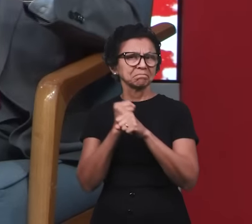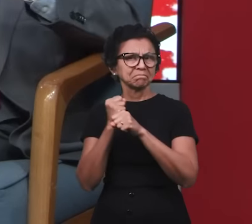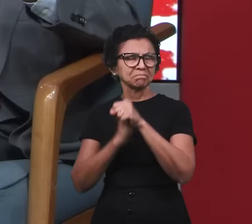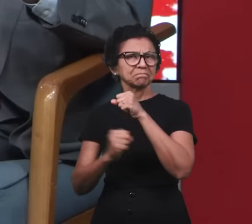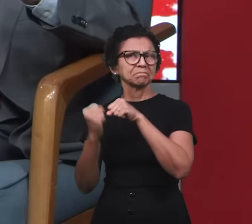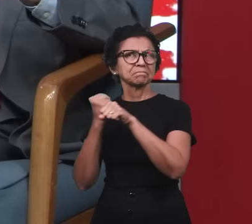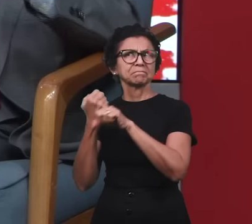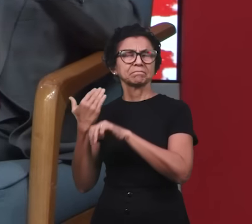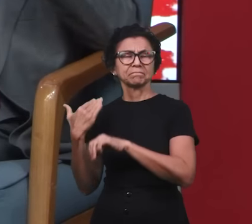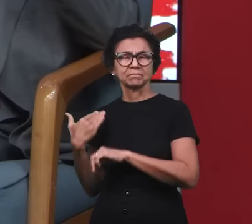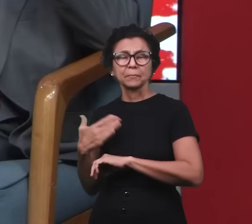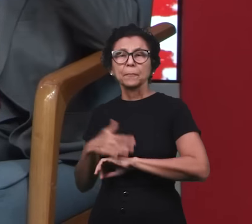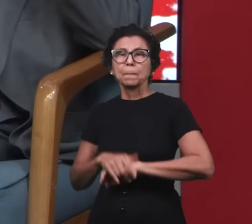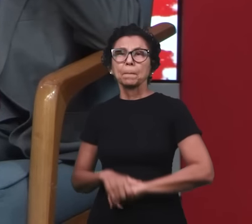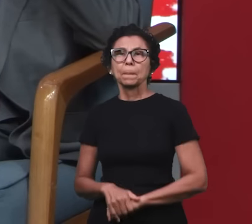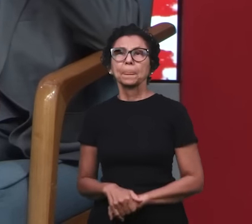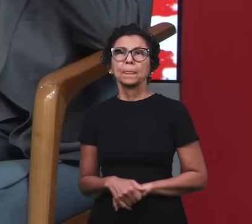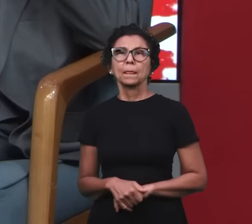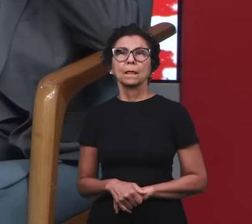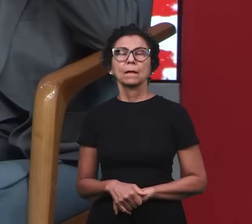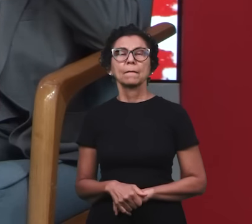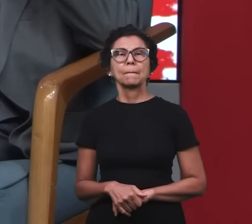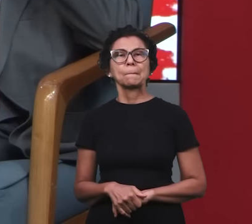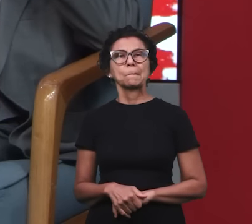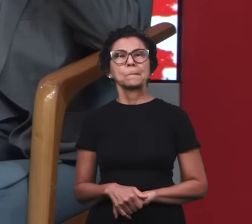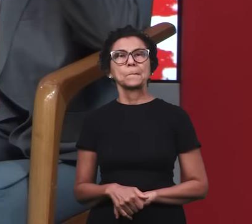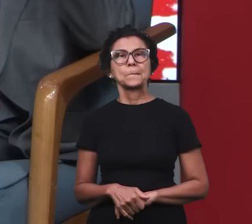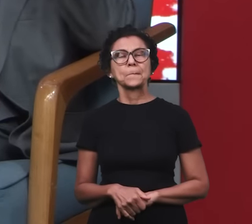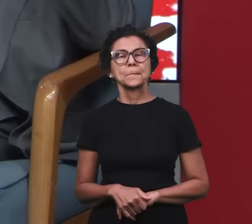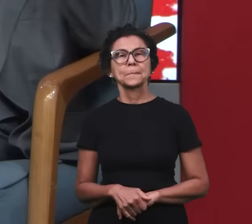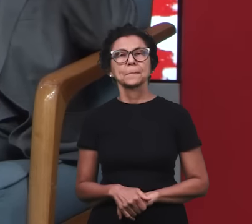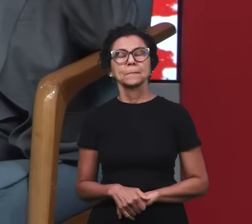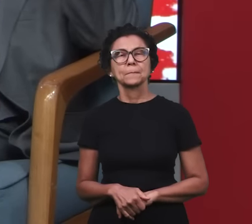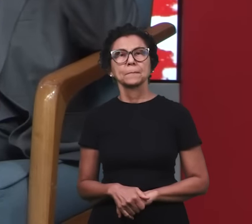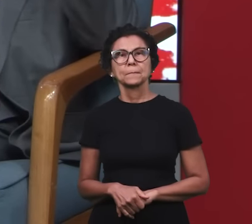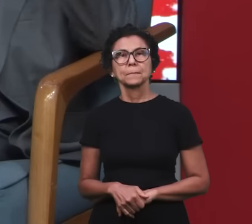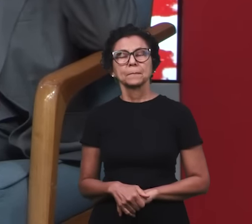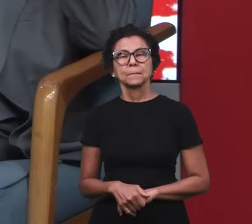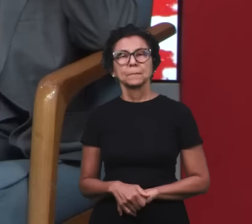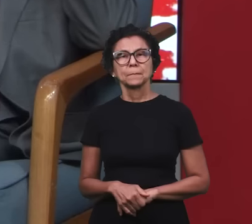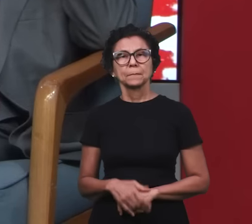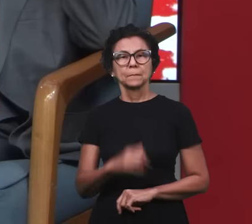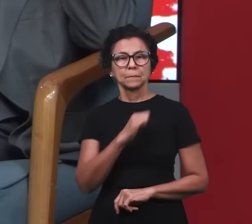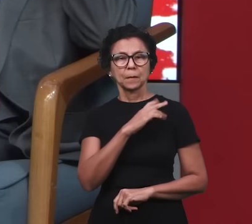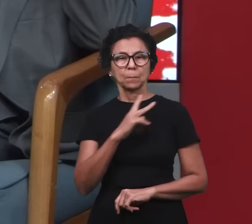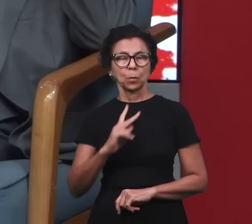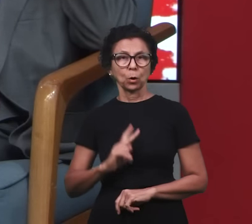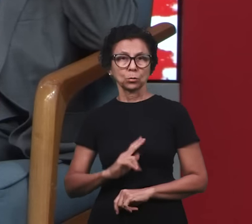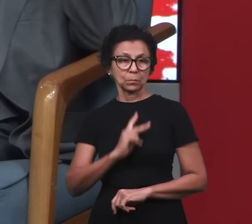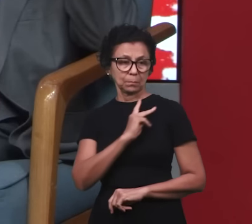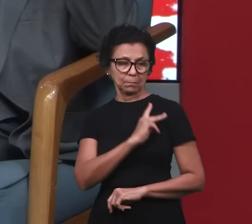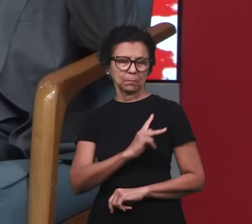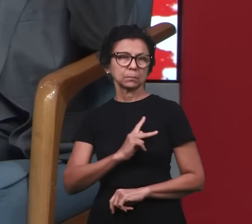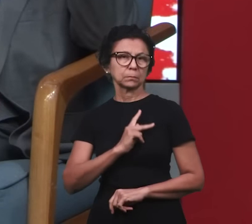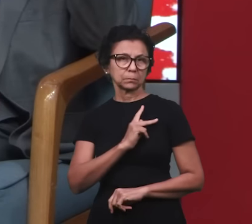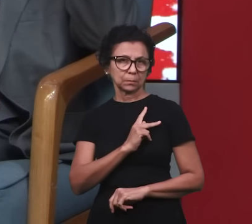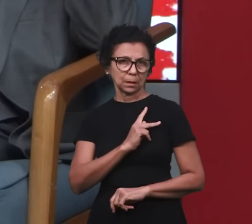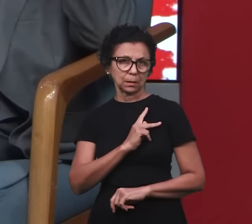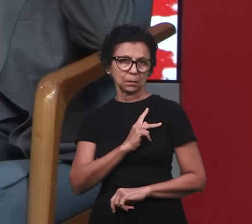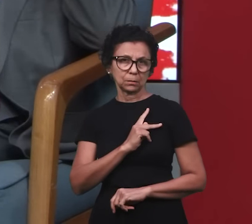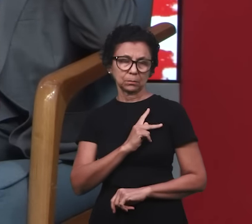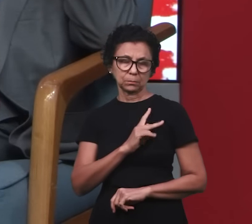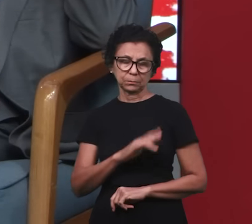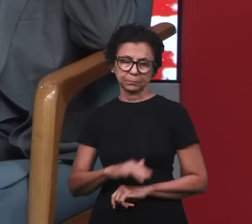Vamos avançar nisso. Então, irmãos, quando o apóstolo Paulo, que vem